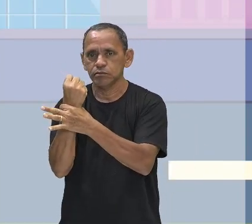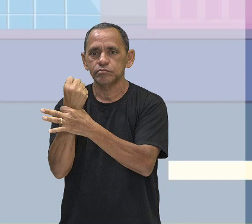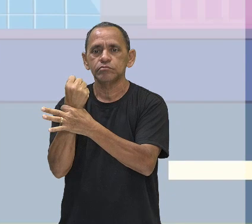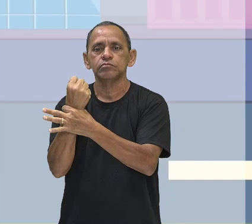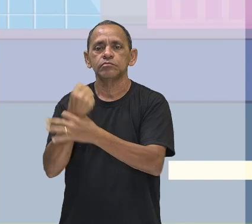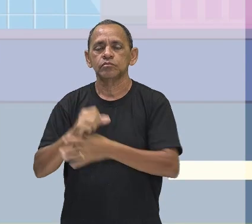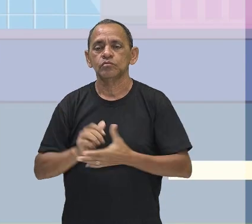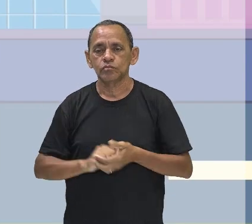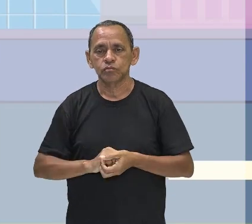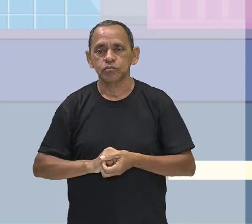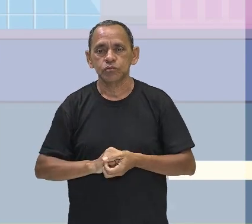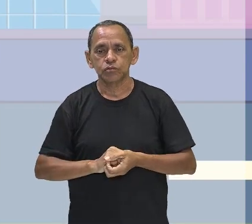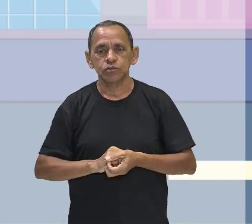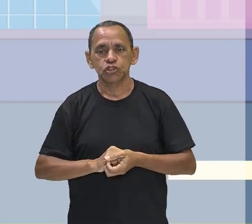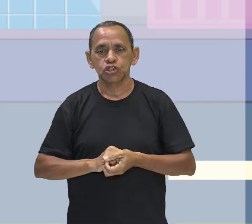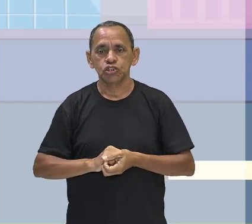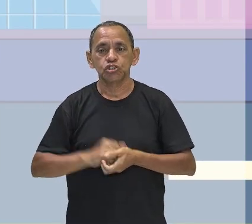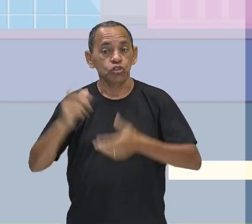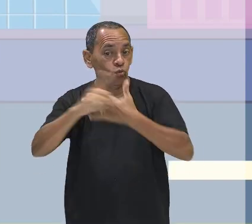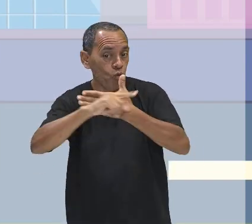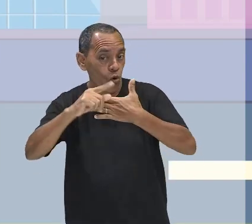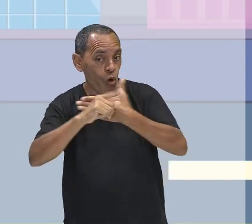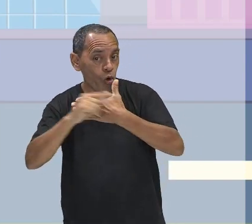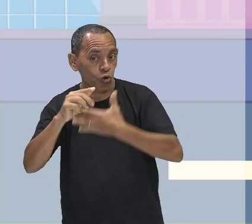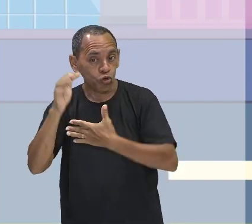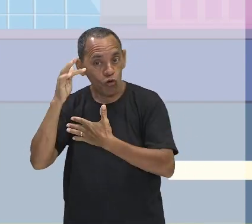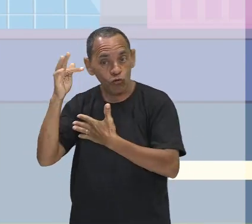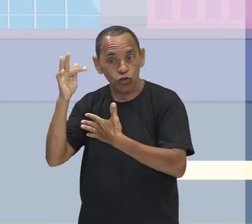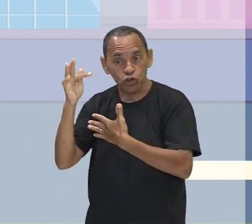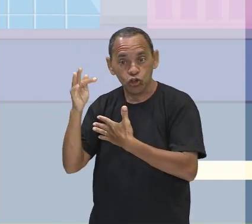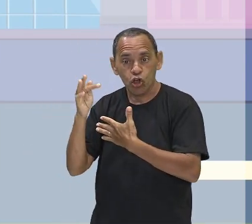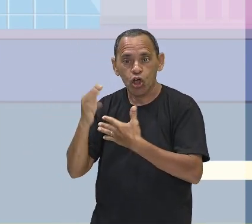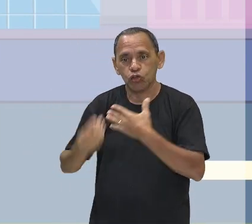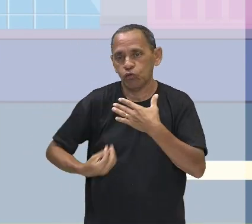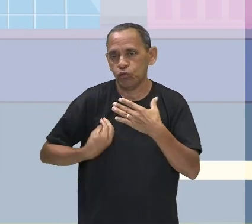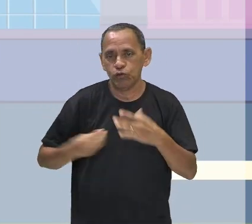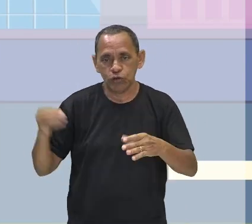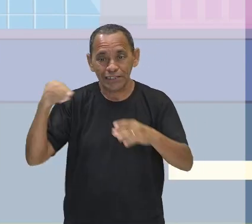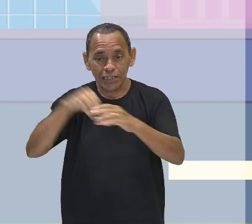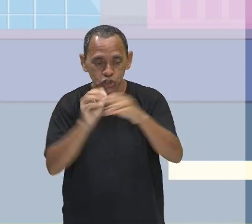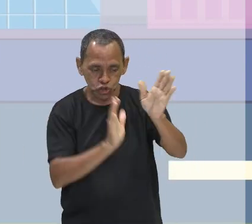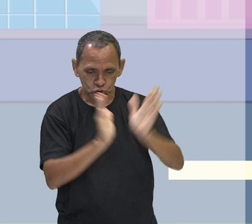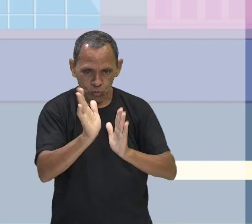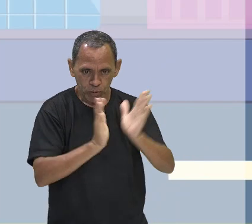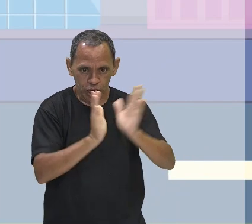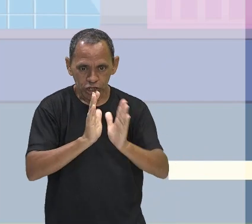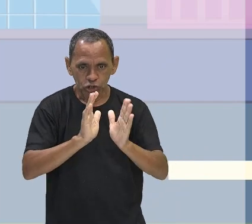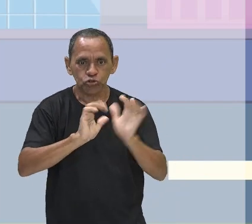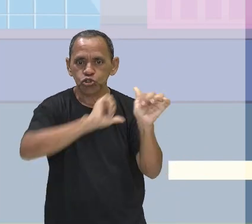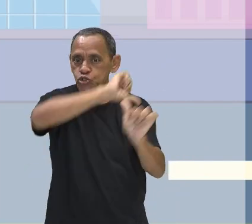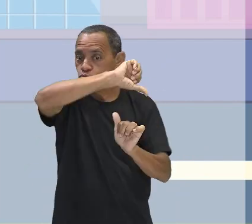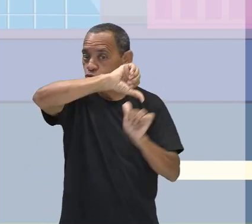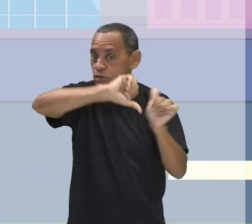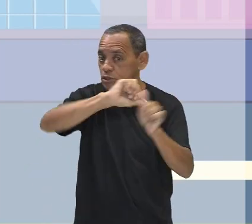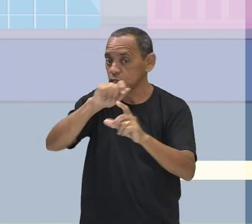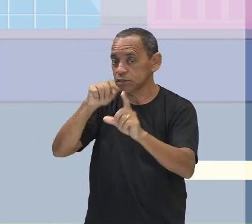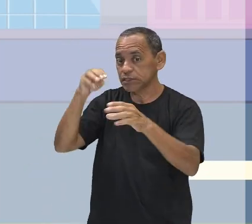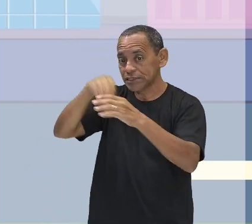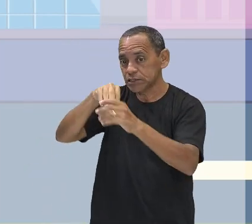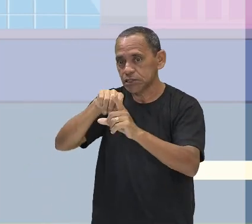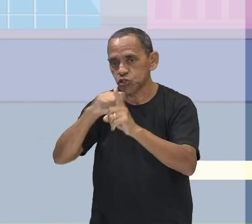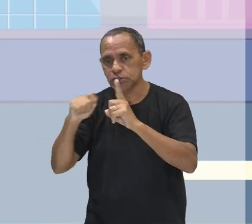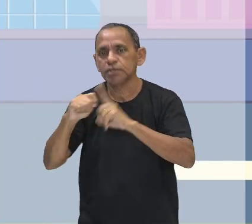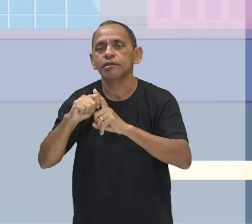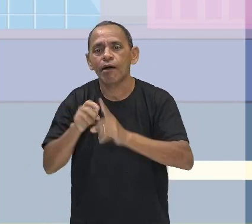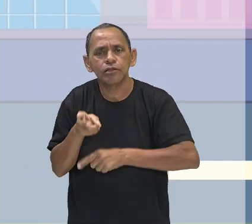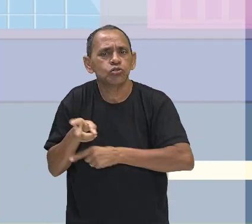no momento histórico, num contexto social, em mudanças muito contínuas,